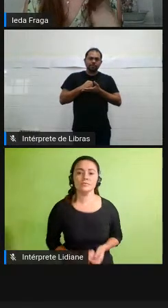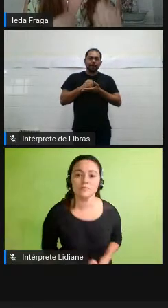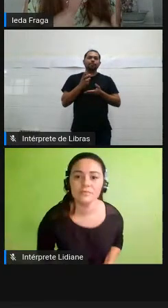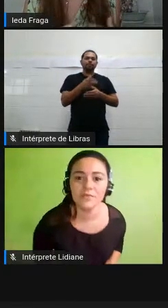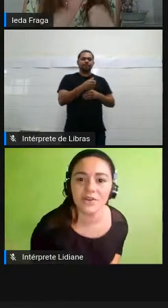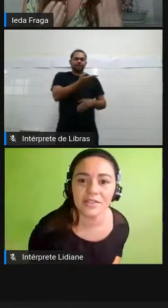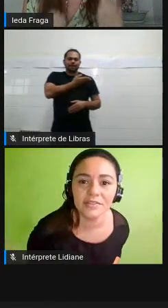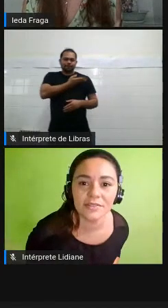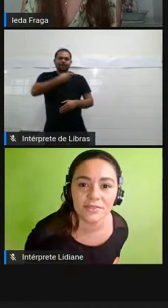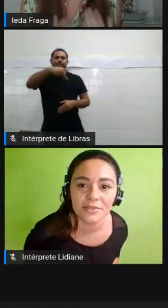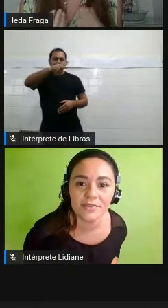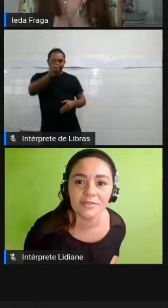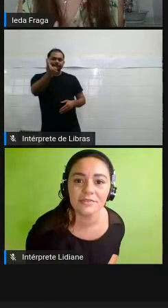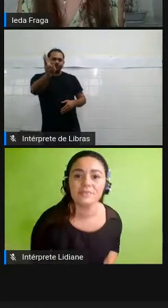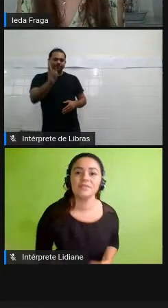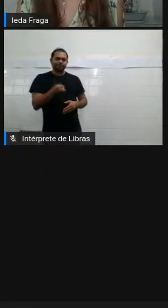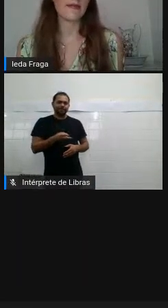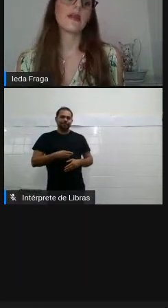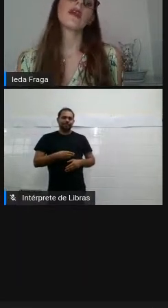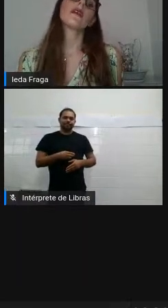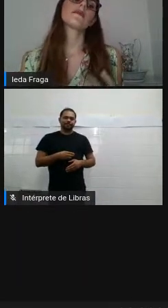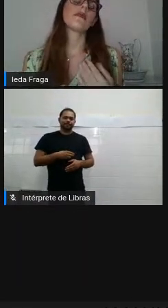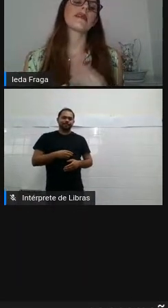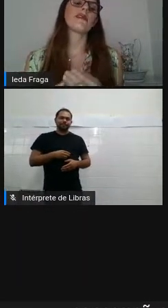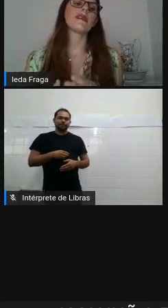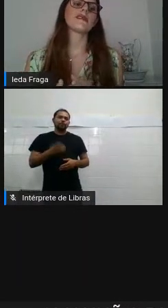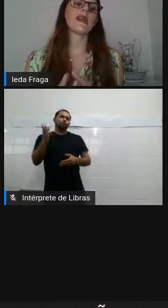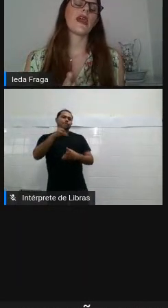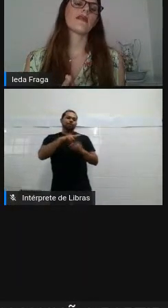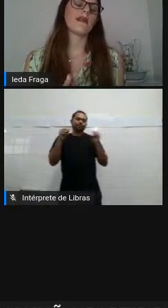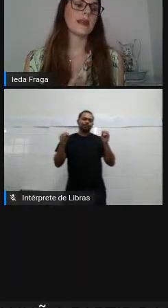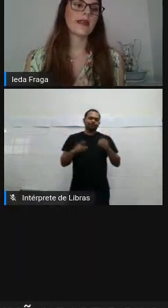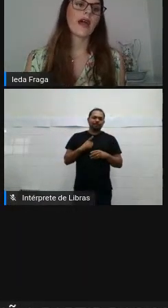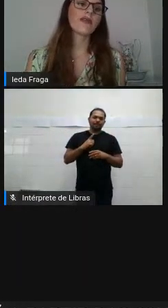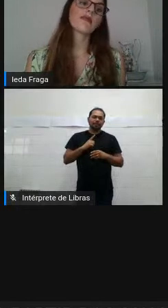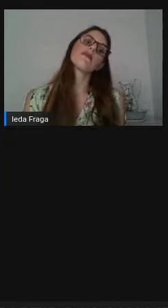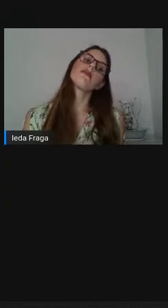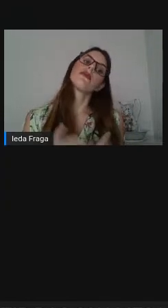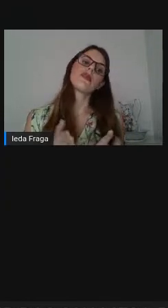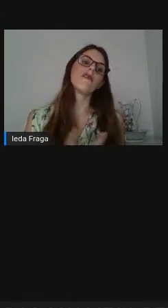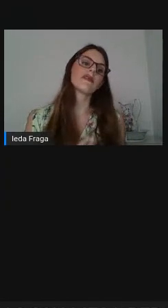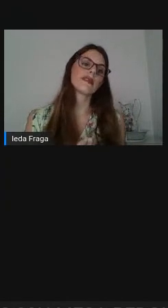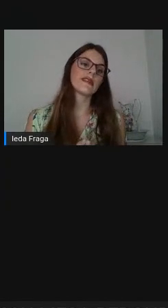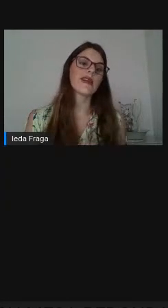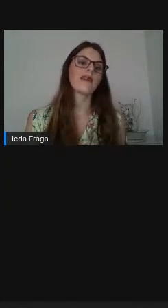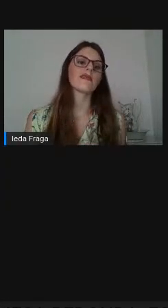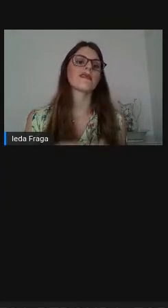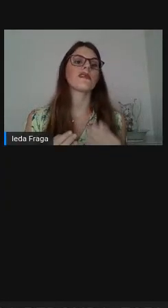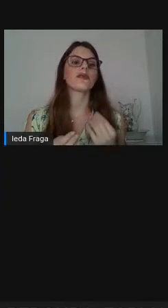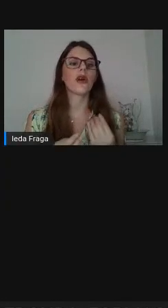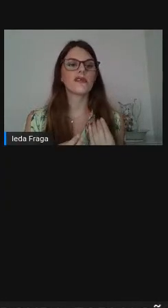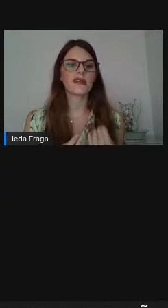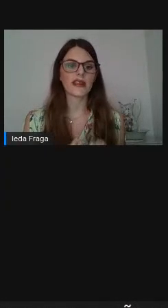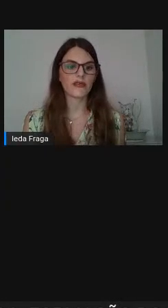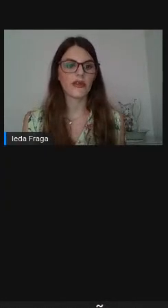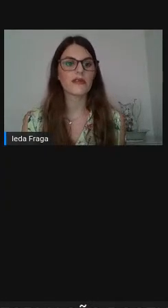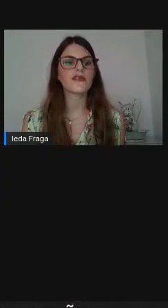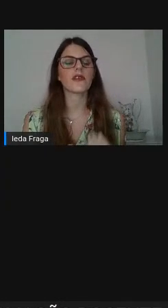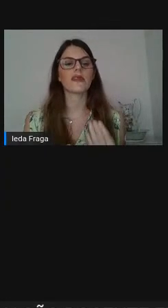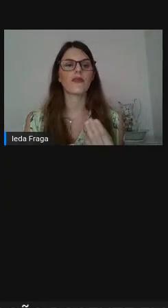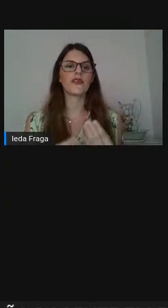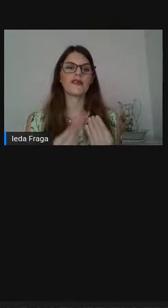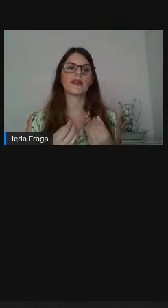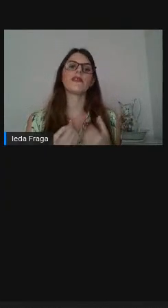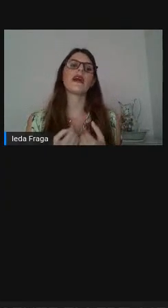da construção do programa em si. Só para salientar, Os softwares utilizados são todos